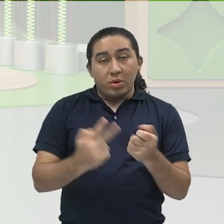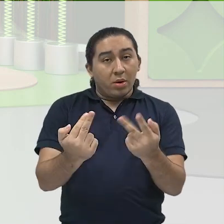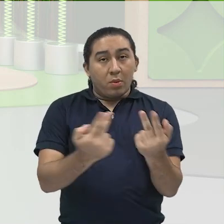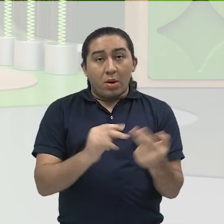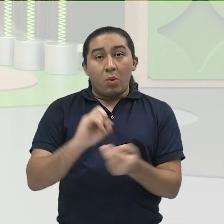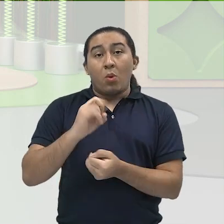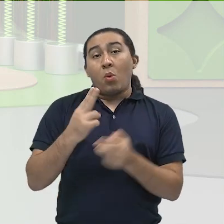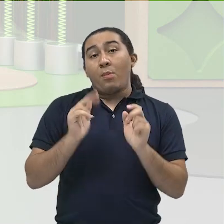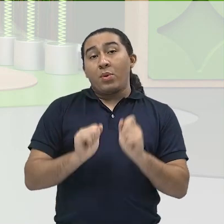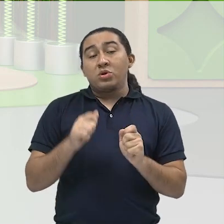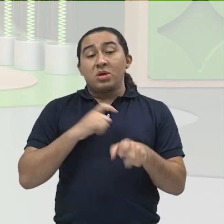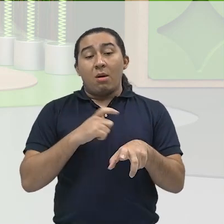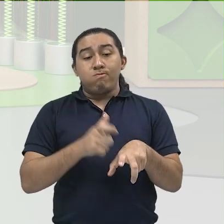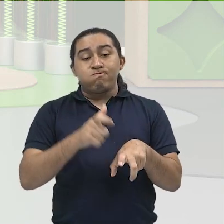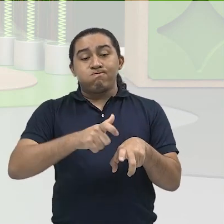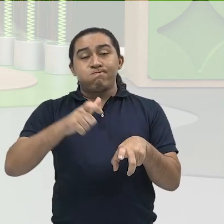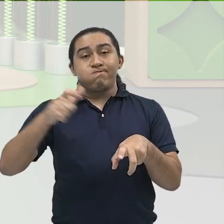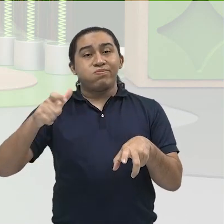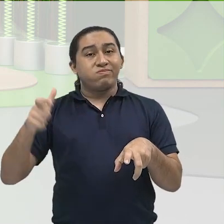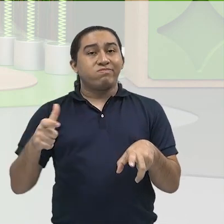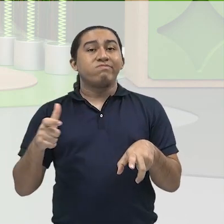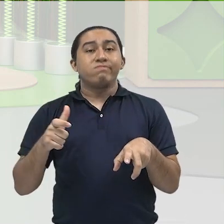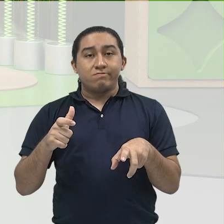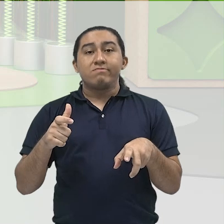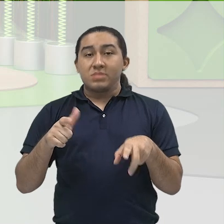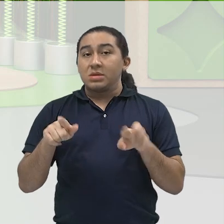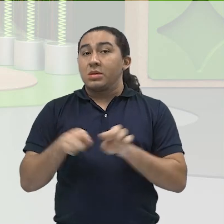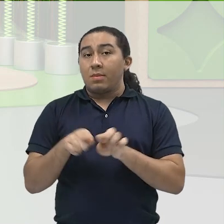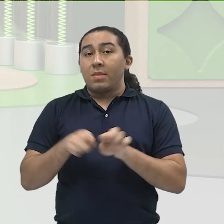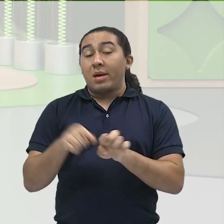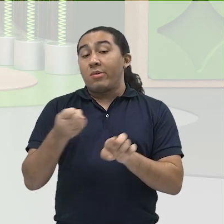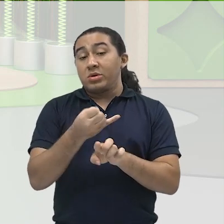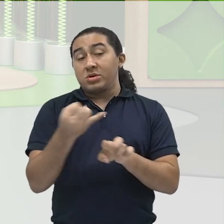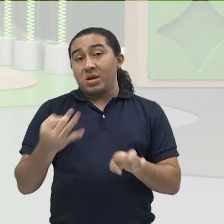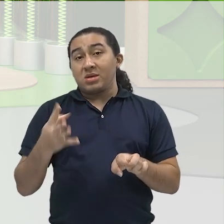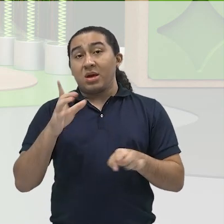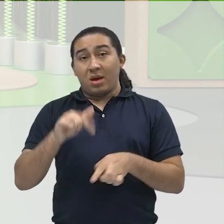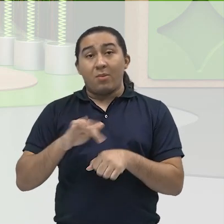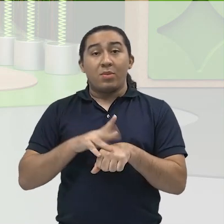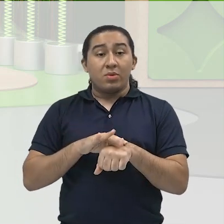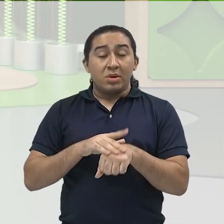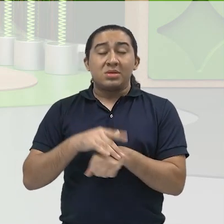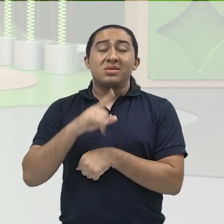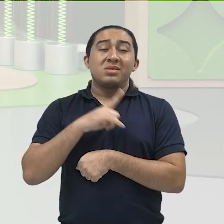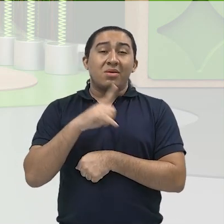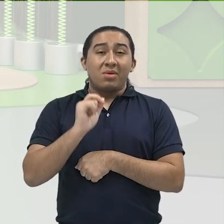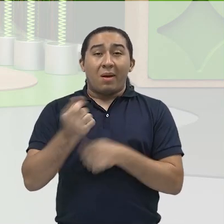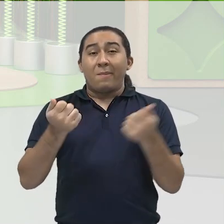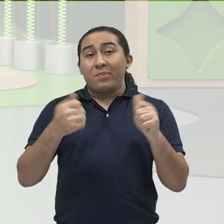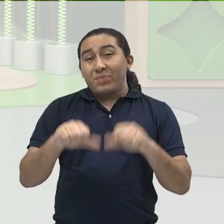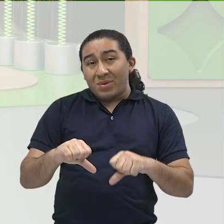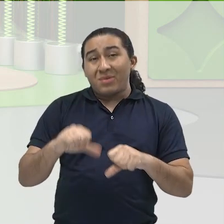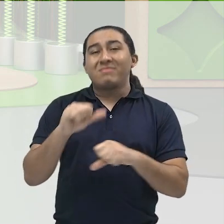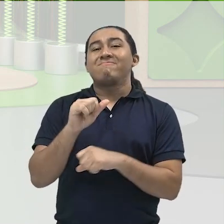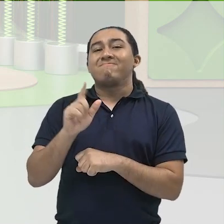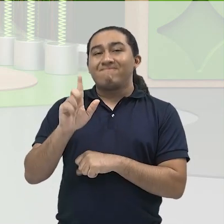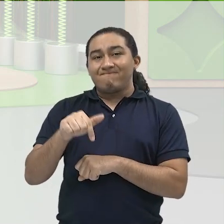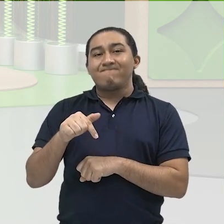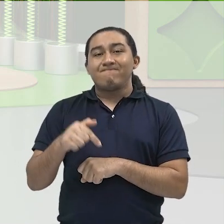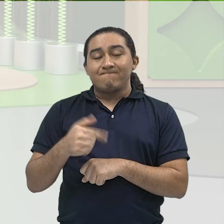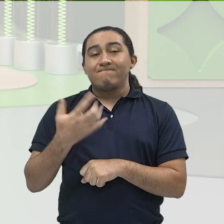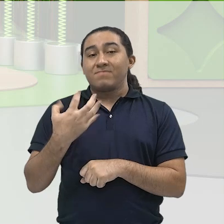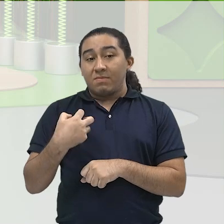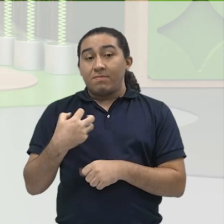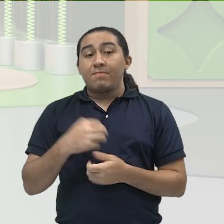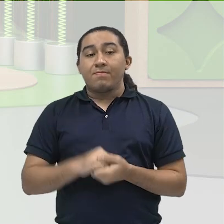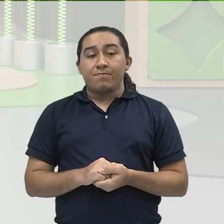elas podem aumentar ali em número e até volume. Então, infelizmente, é uma doença ali que tem um agravamento muito sério, né?